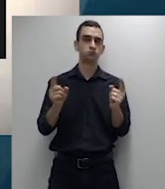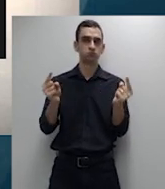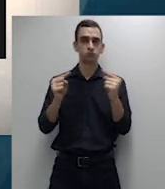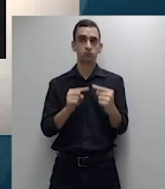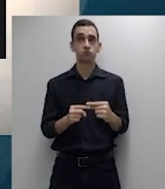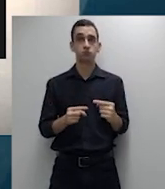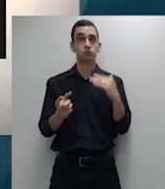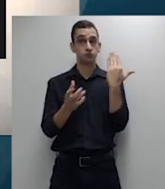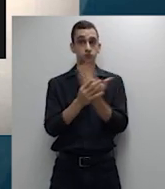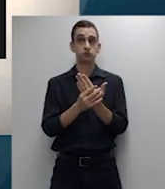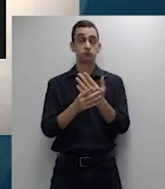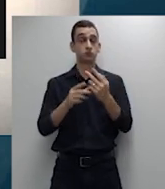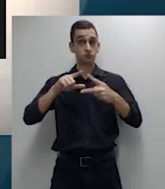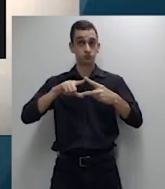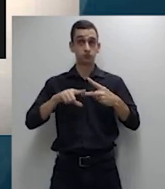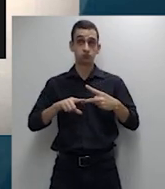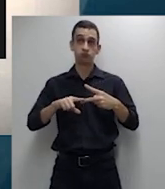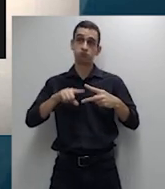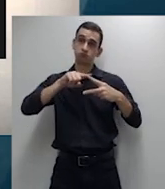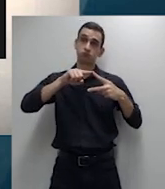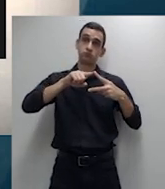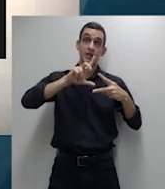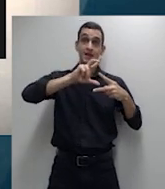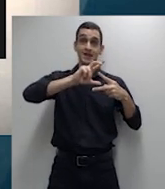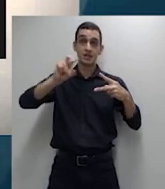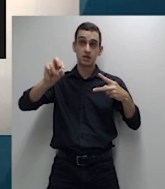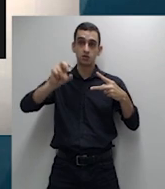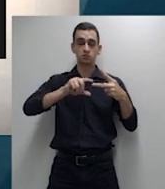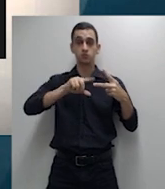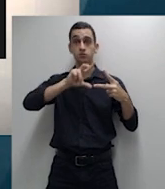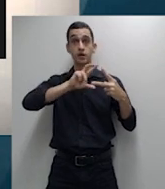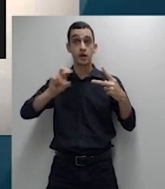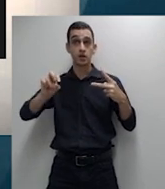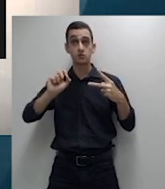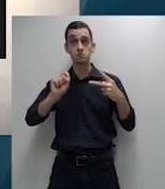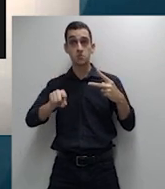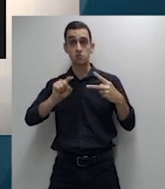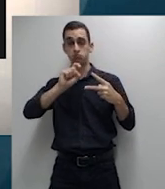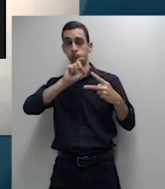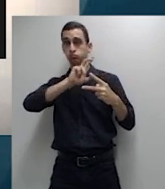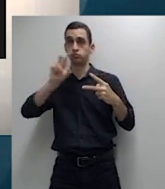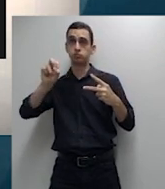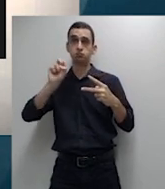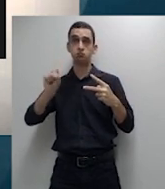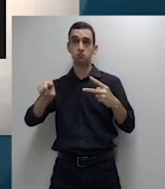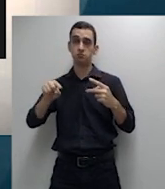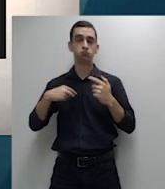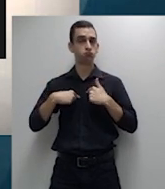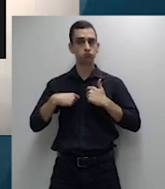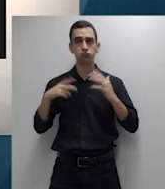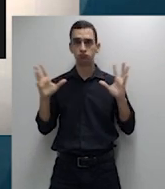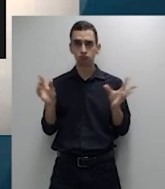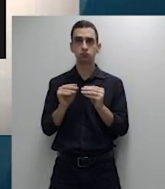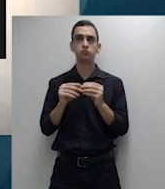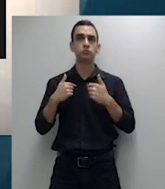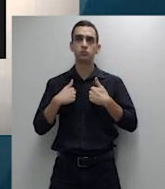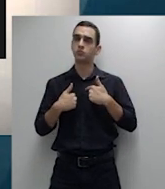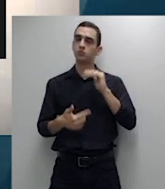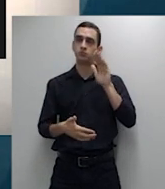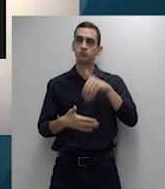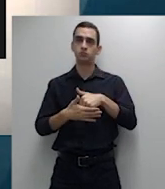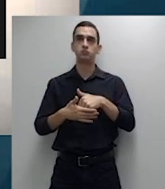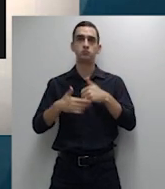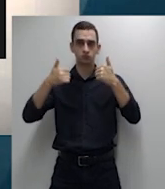ações então 500 mil reais para cada ação em um brevíssimo resumo seu é esse